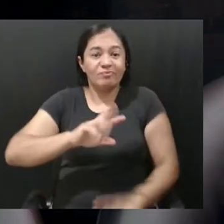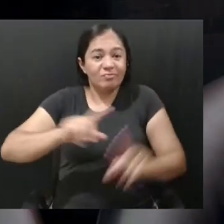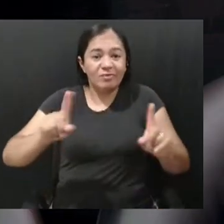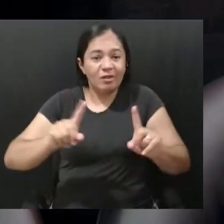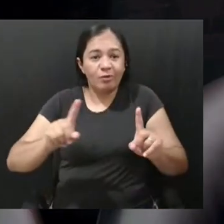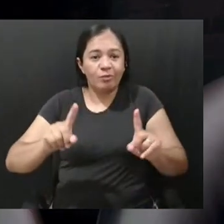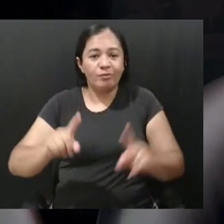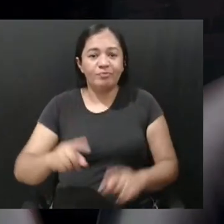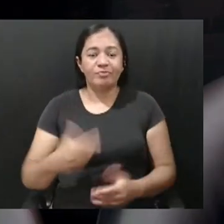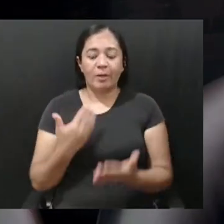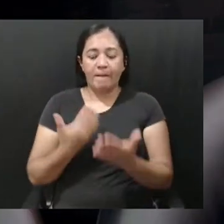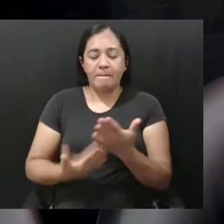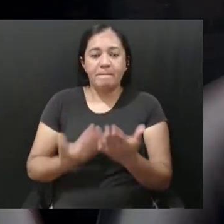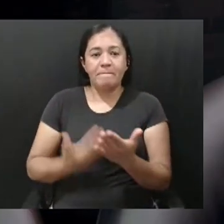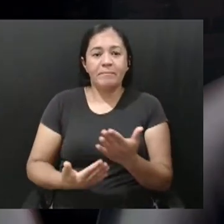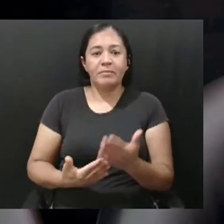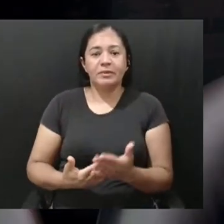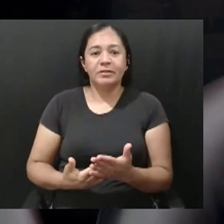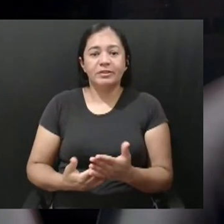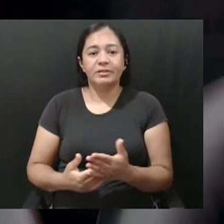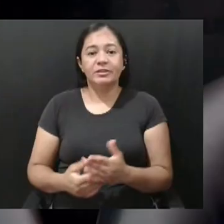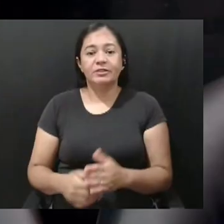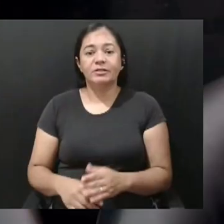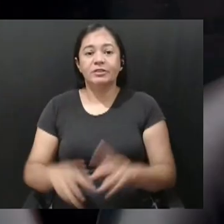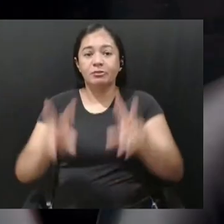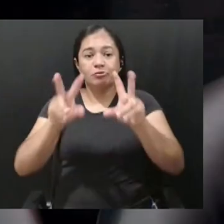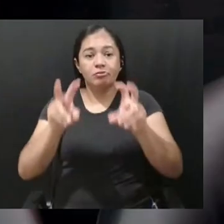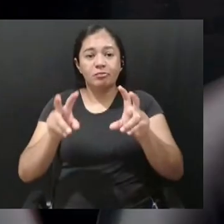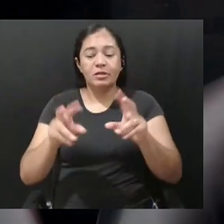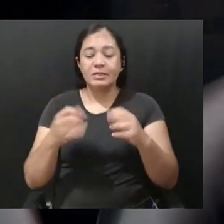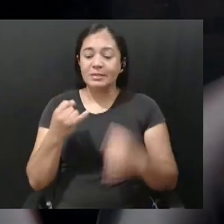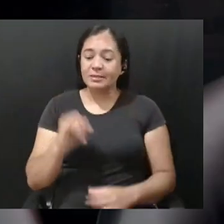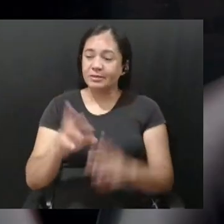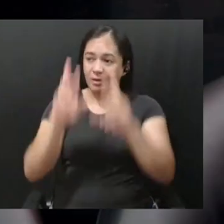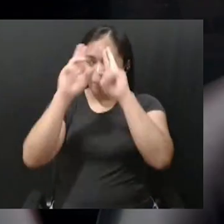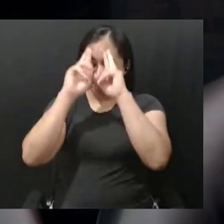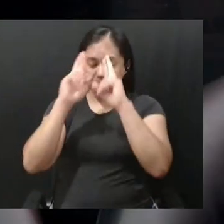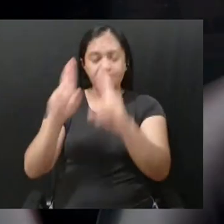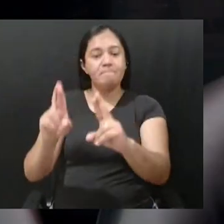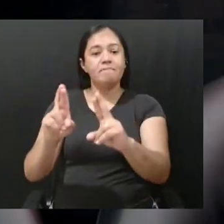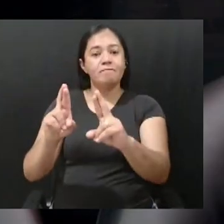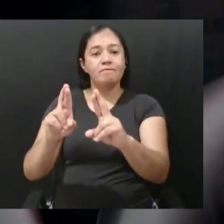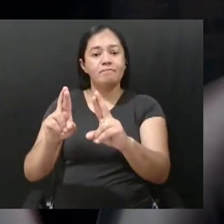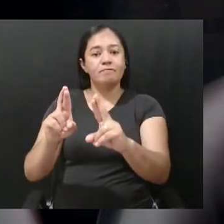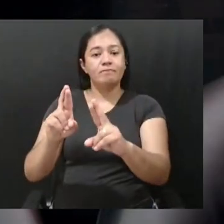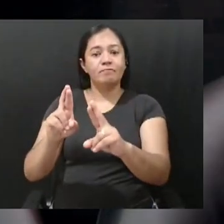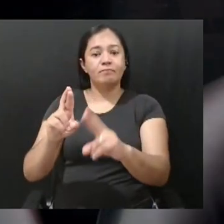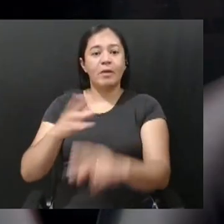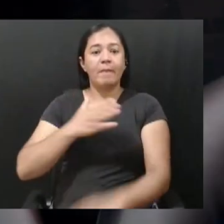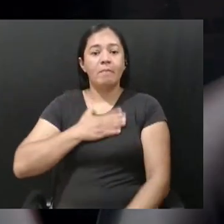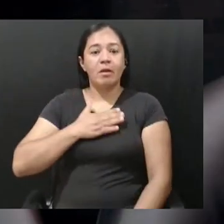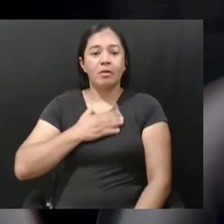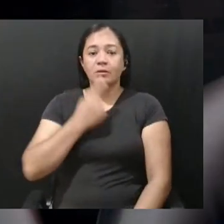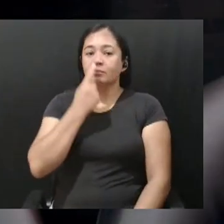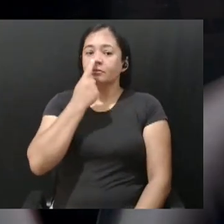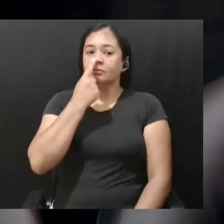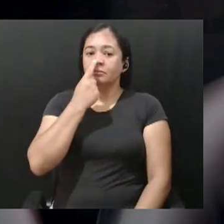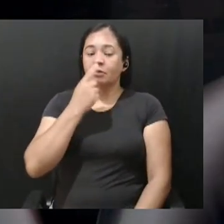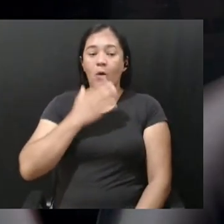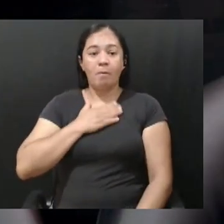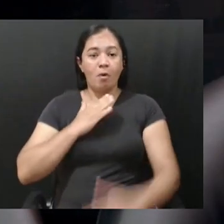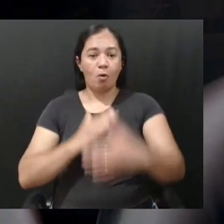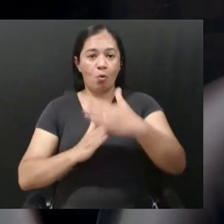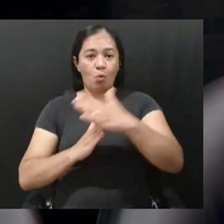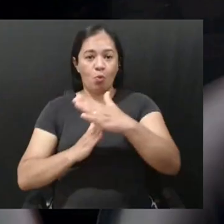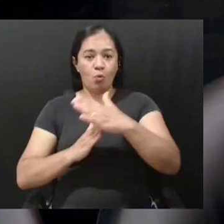o X da questão, né? Se o X da questão é o respeito com a minha intimidade, com quem eu sou, o limite ele serve para isso, né? Se eu vou para um